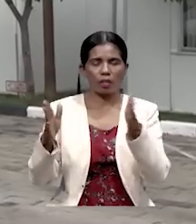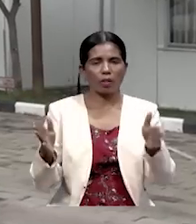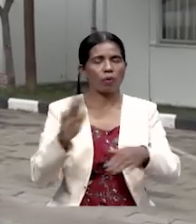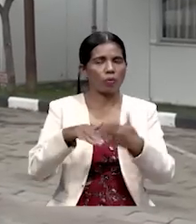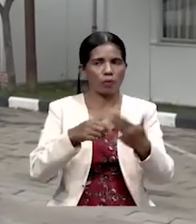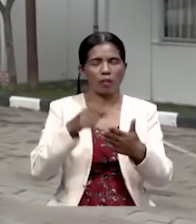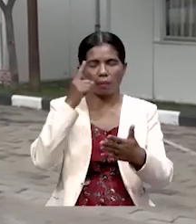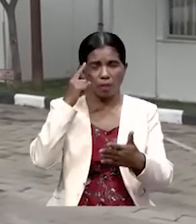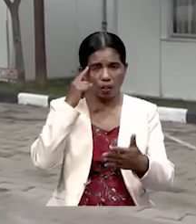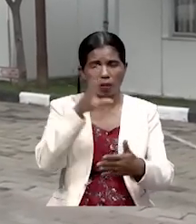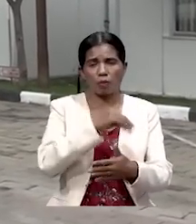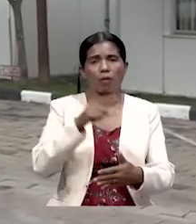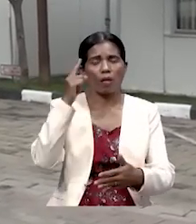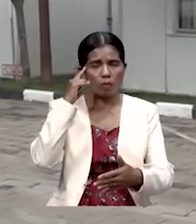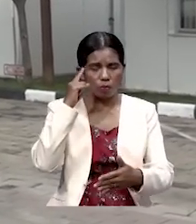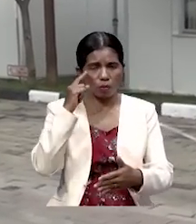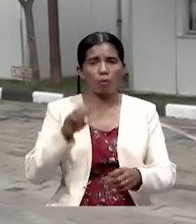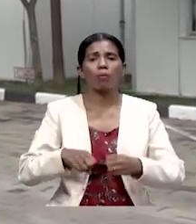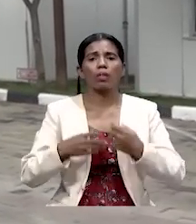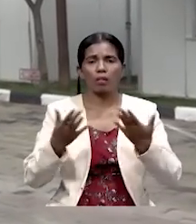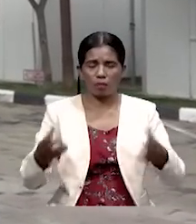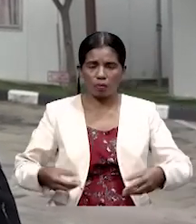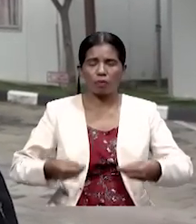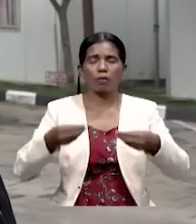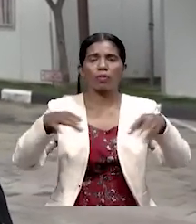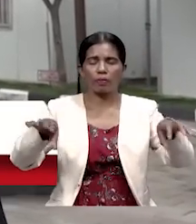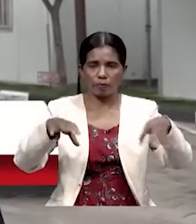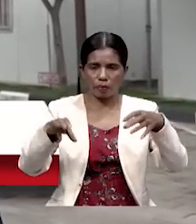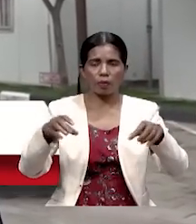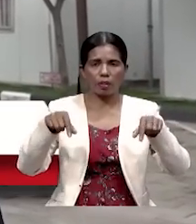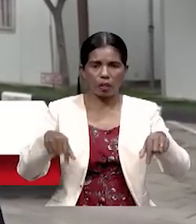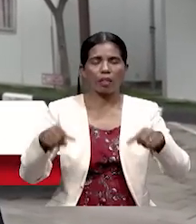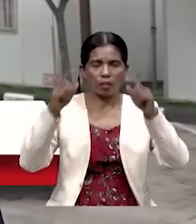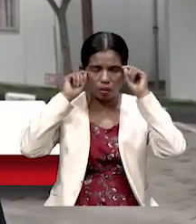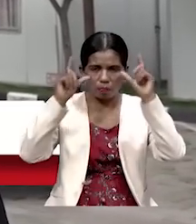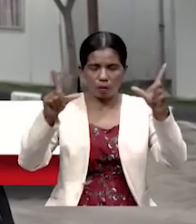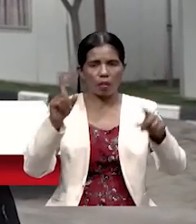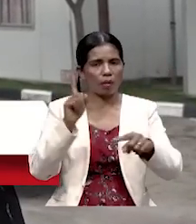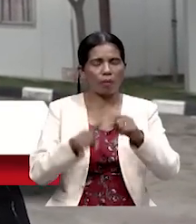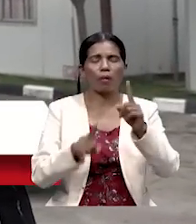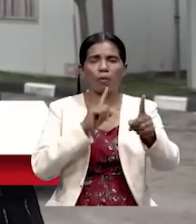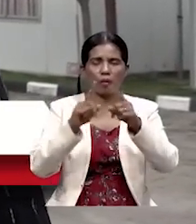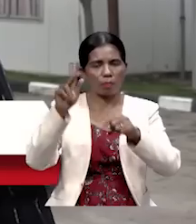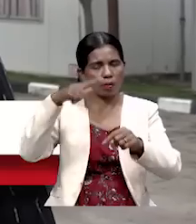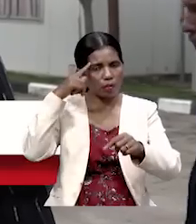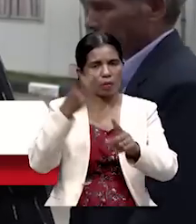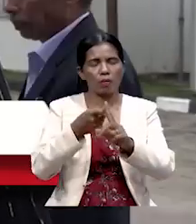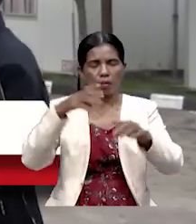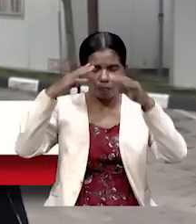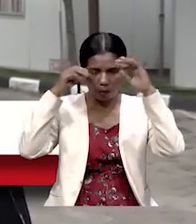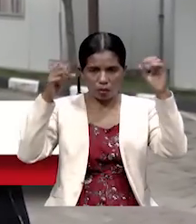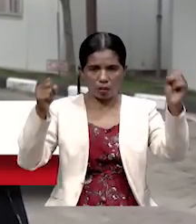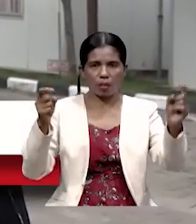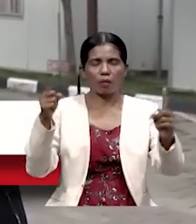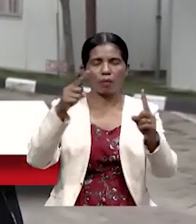halumsa para bele, kria kamu trabalho ne iha rai larang mos. La bela compromisso político sira, como se fosse presidente da República, batou